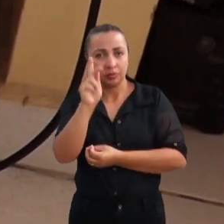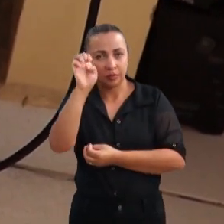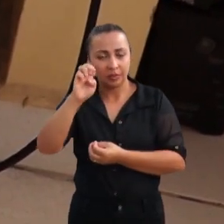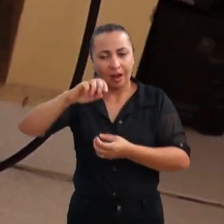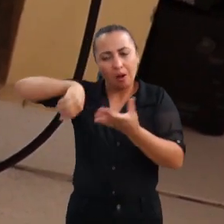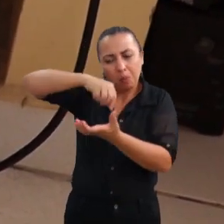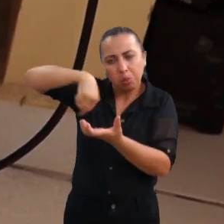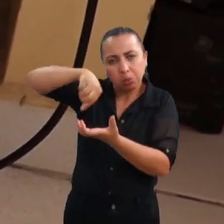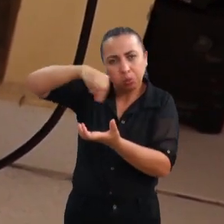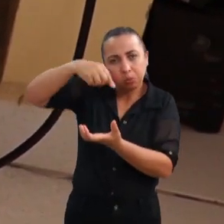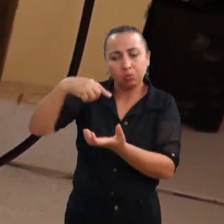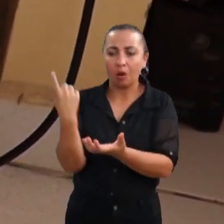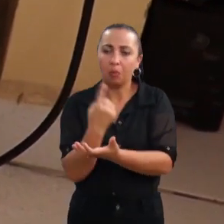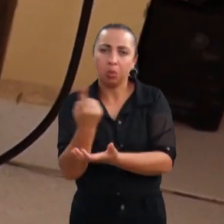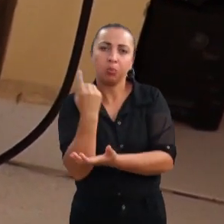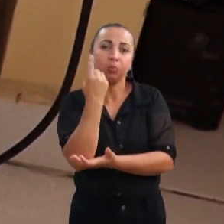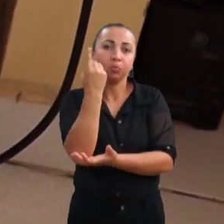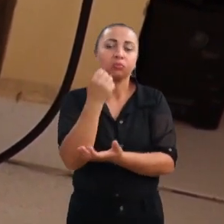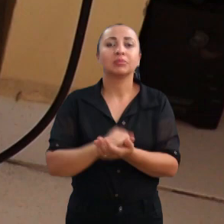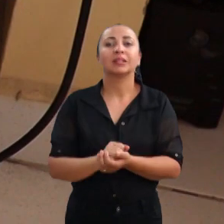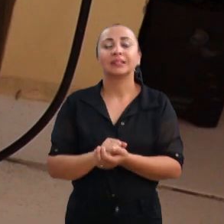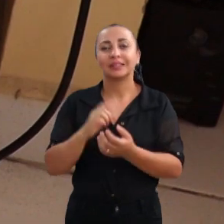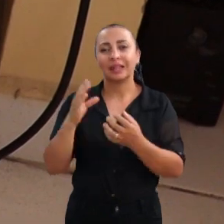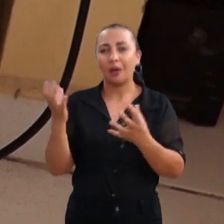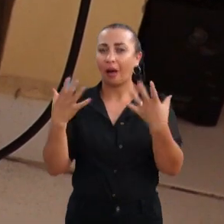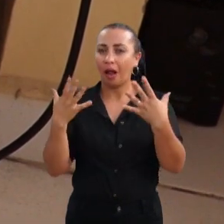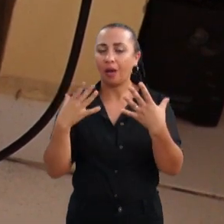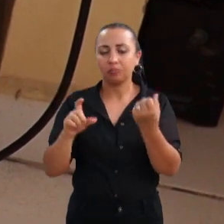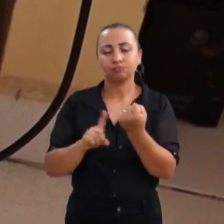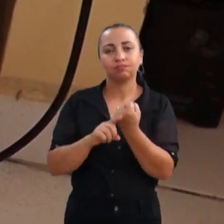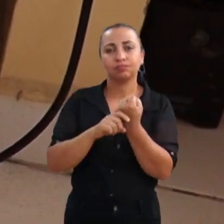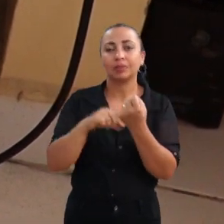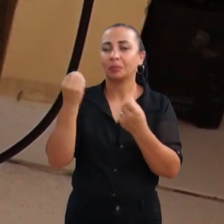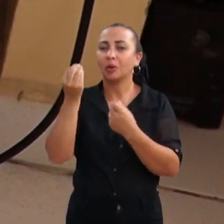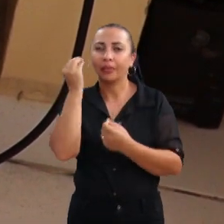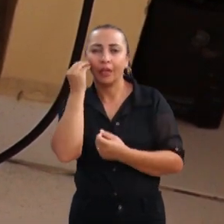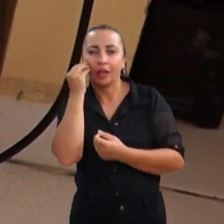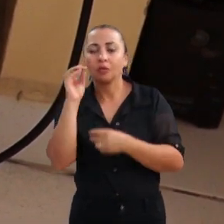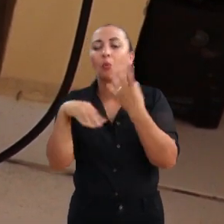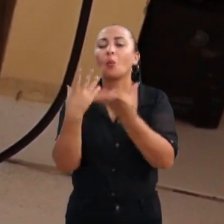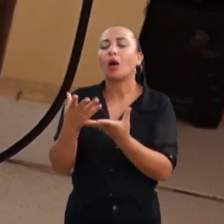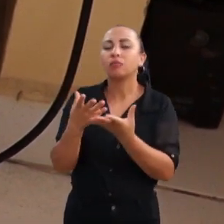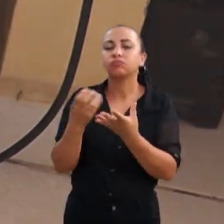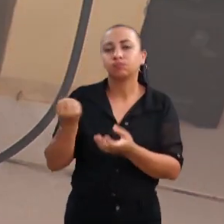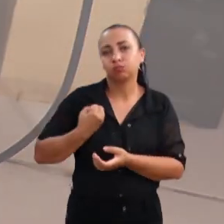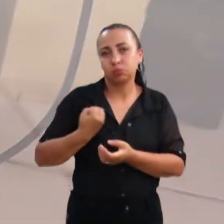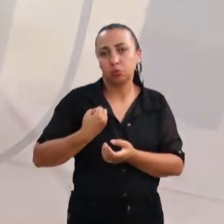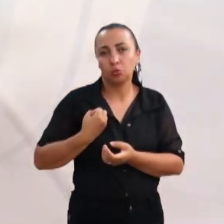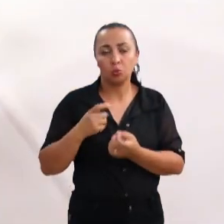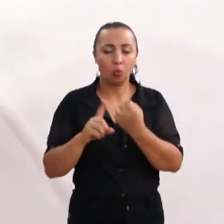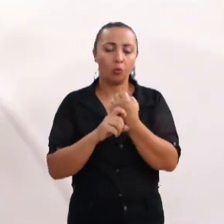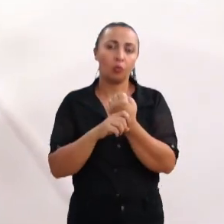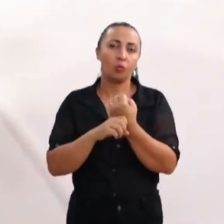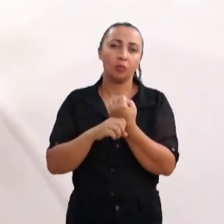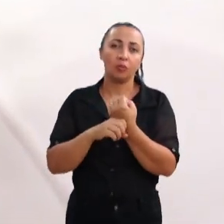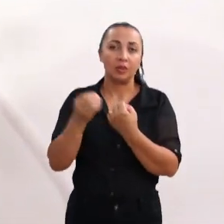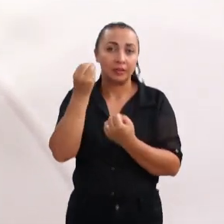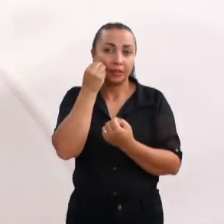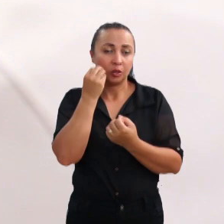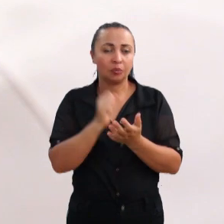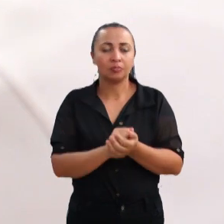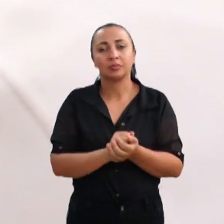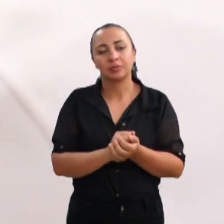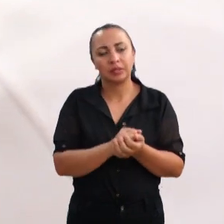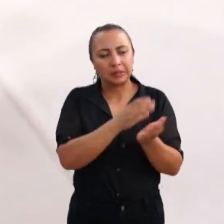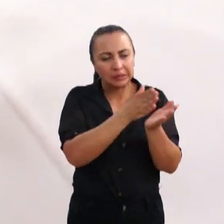um misturador com a temperatura de 30 graus Celsius, que é a temperatura que o fungo cresce, e depois faz um teste para ver qual daqueles inúmeros fungos que a gente testou,